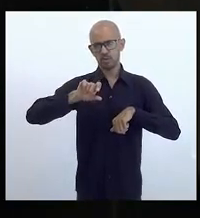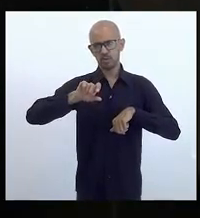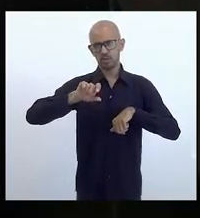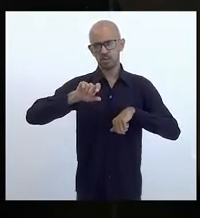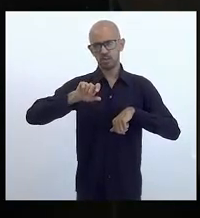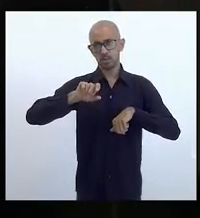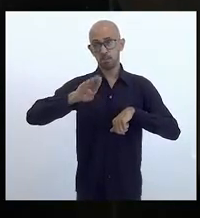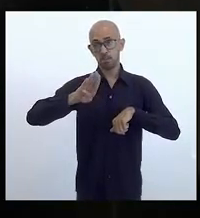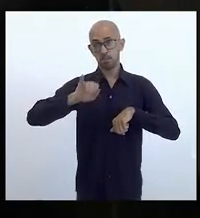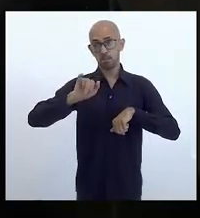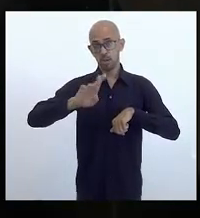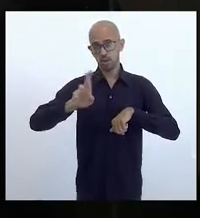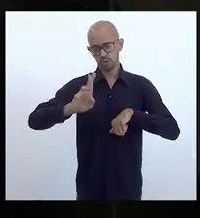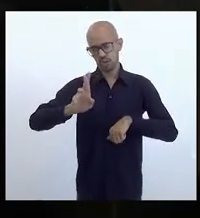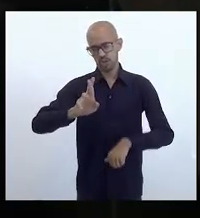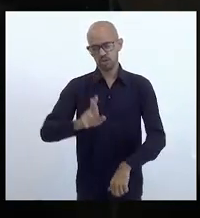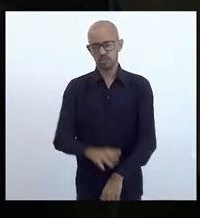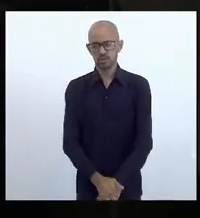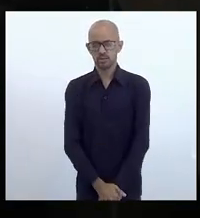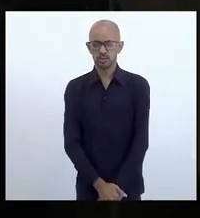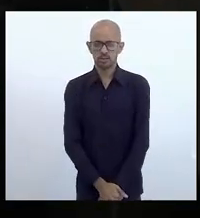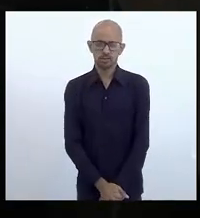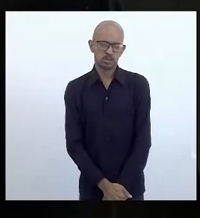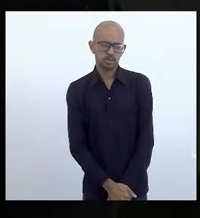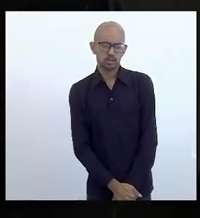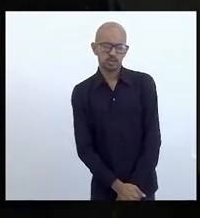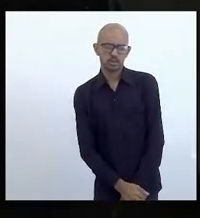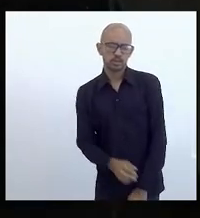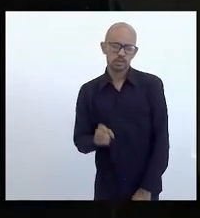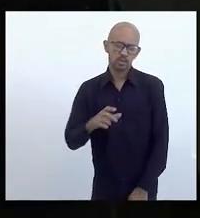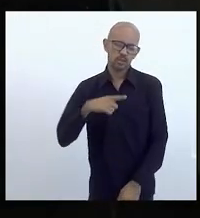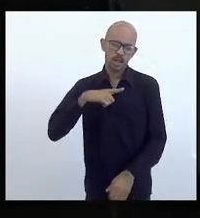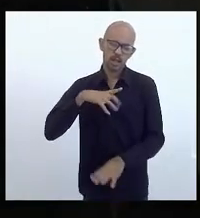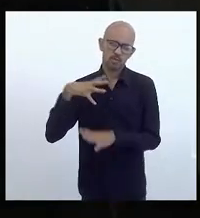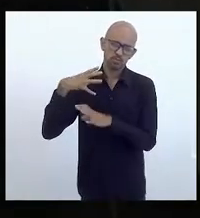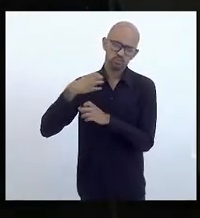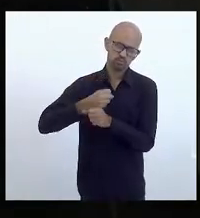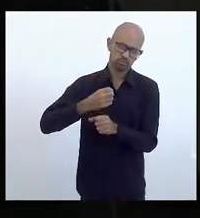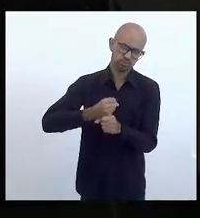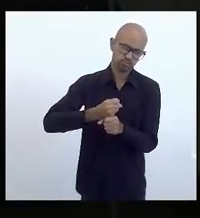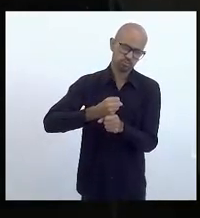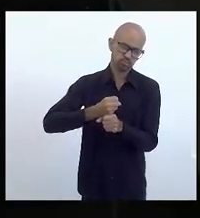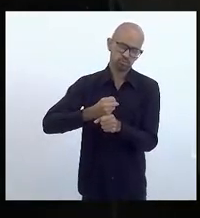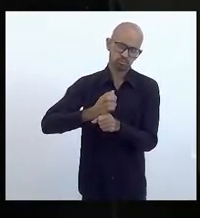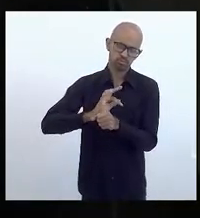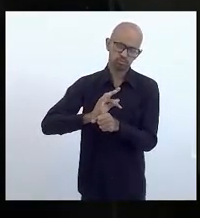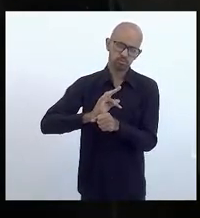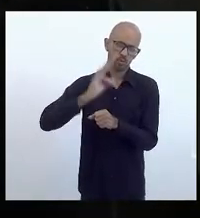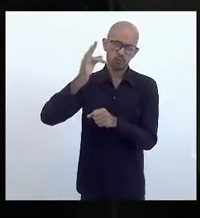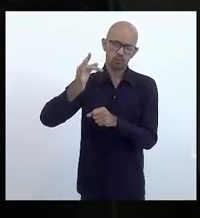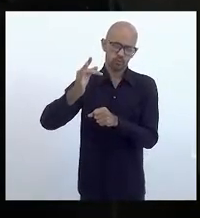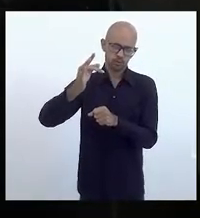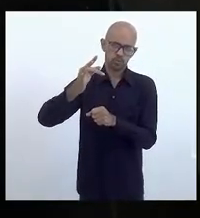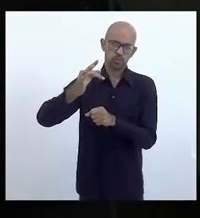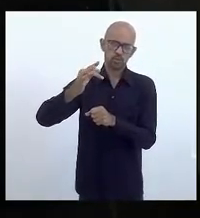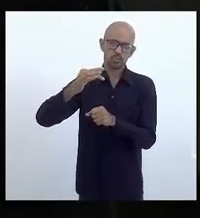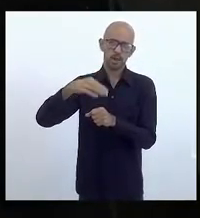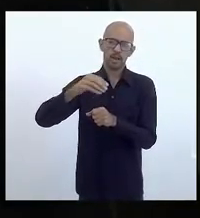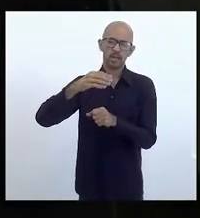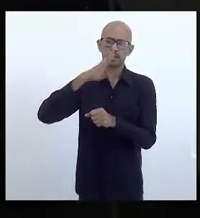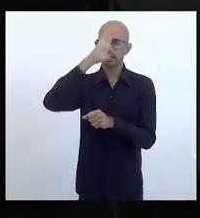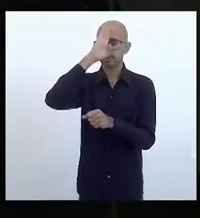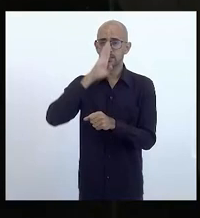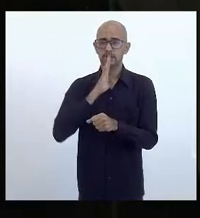9 bilhões de reais que estão projetados para isenção tributária